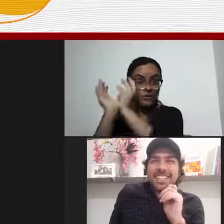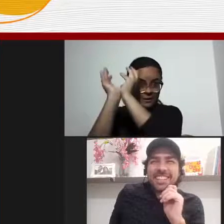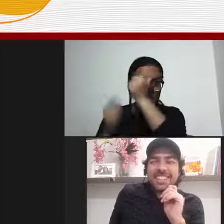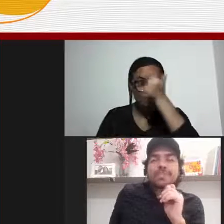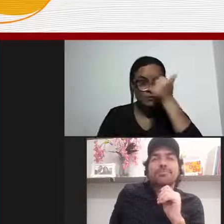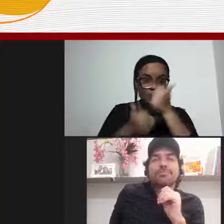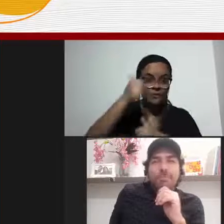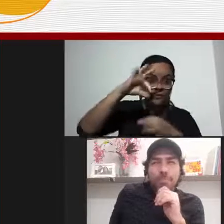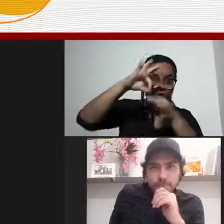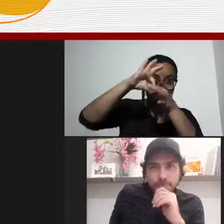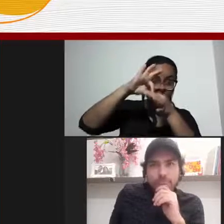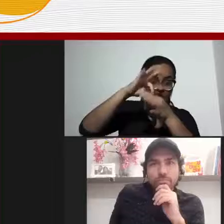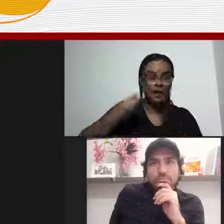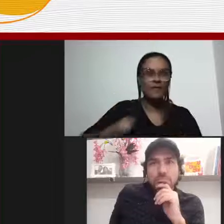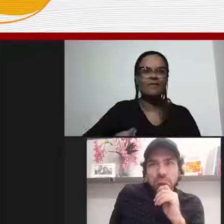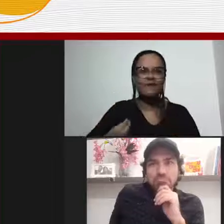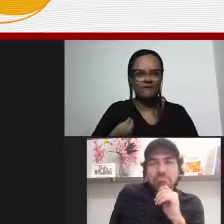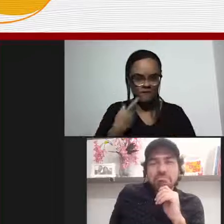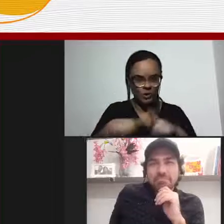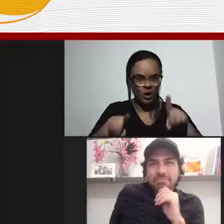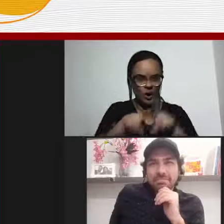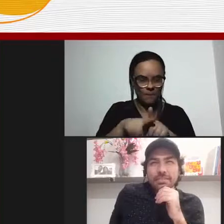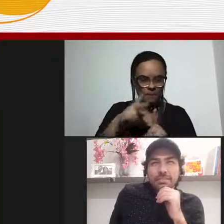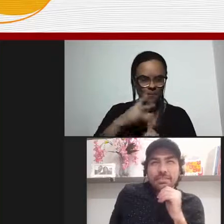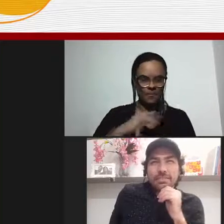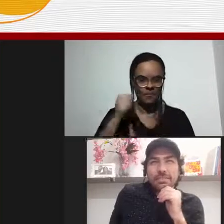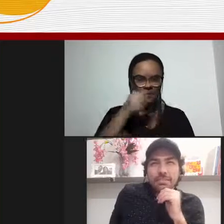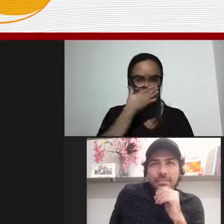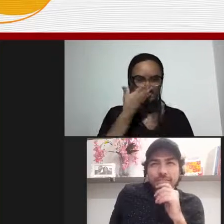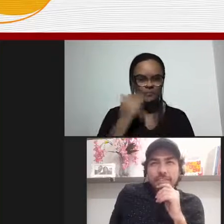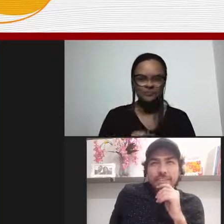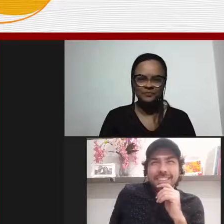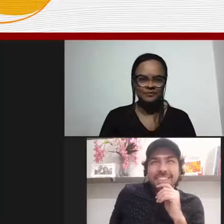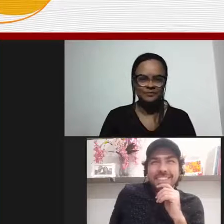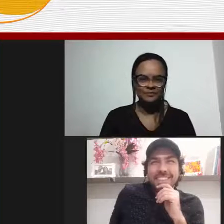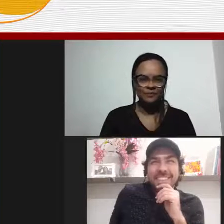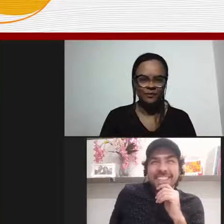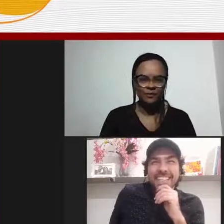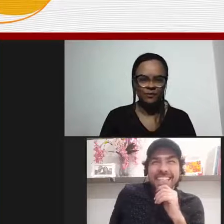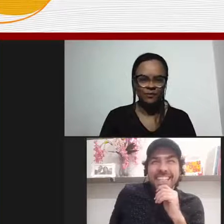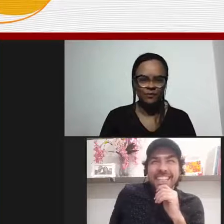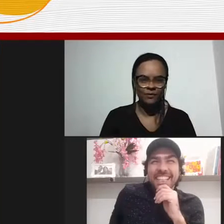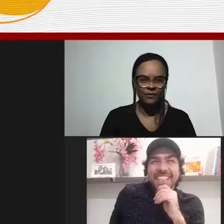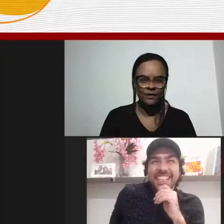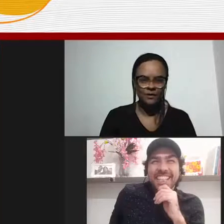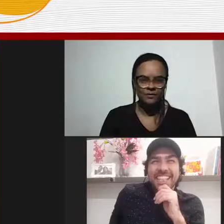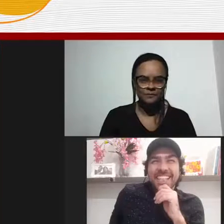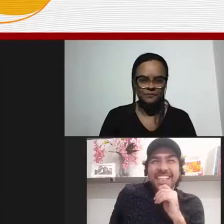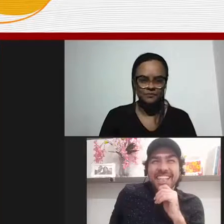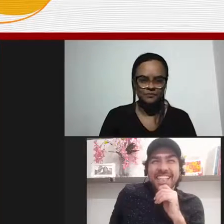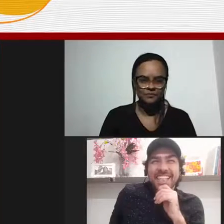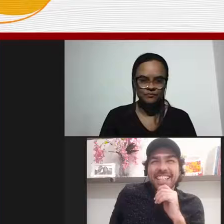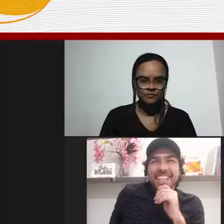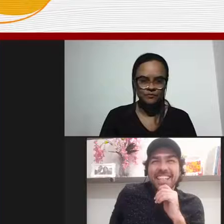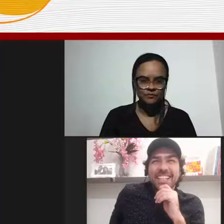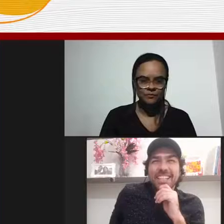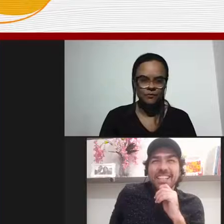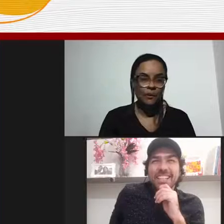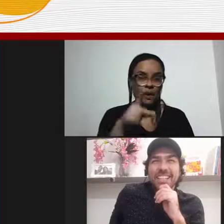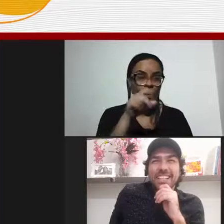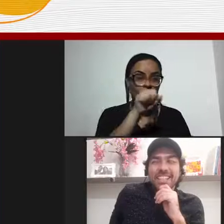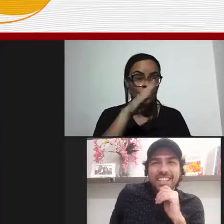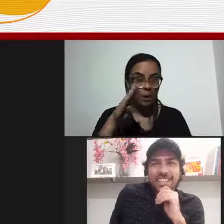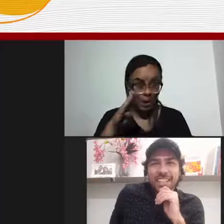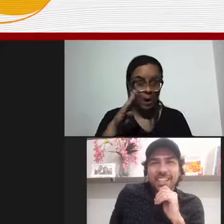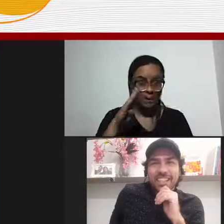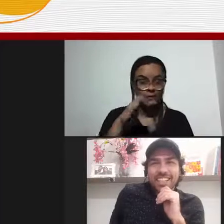grandes campeões do esporte e na vida, né? E você, André, vou te dar a palavra, André, né? Falando do PSB, que eu agradeci o